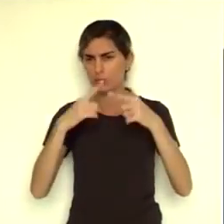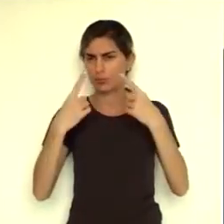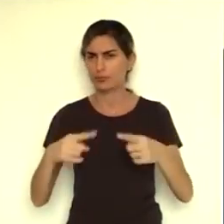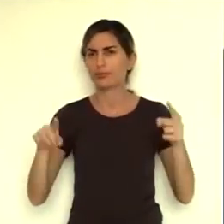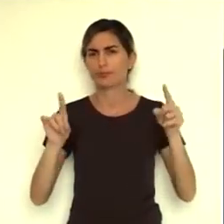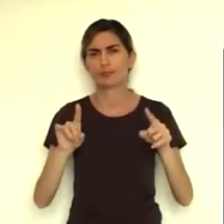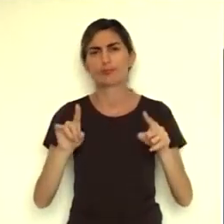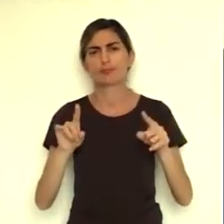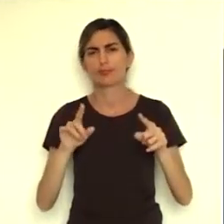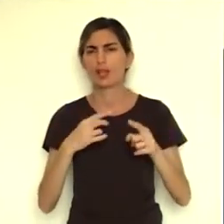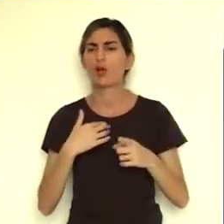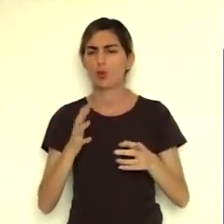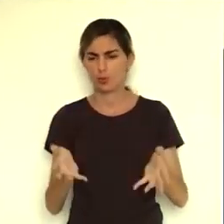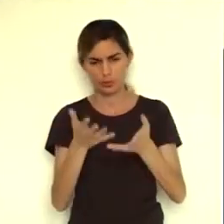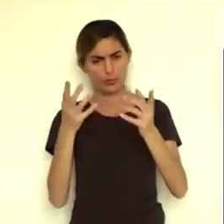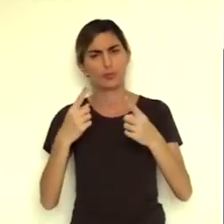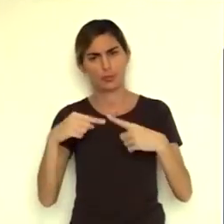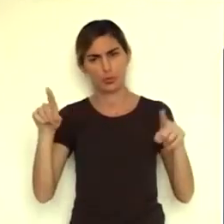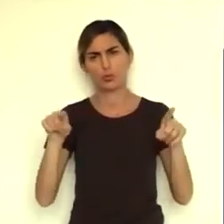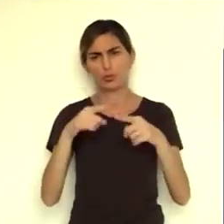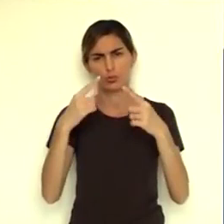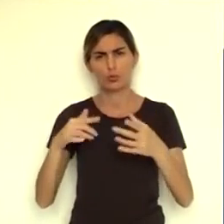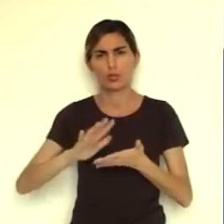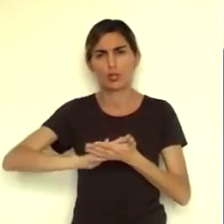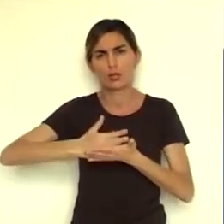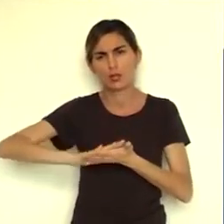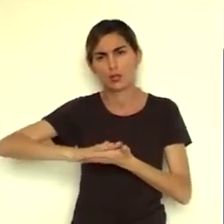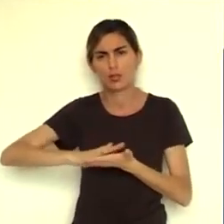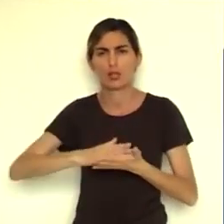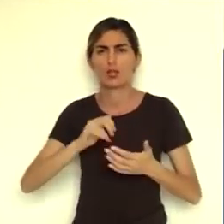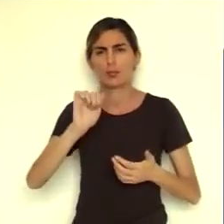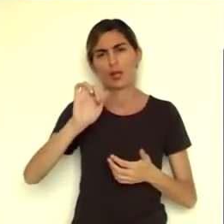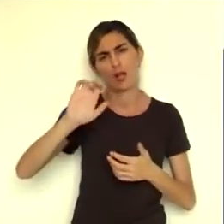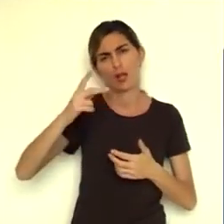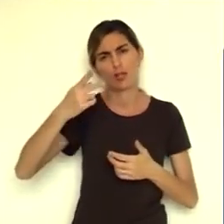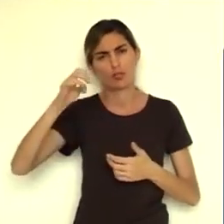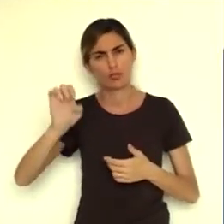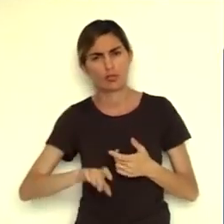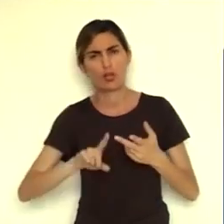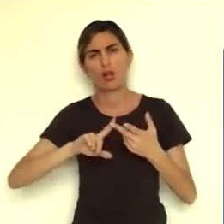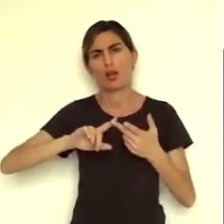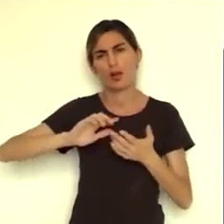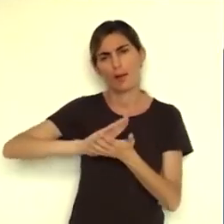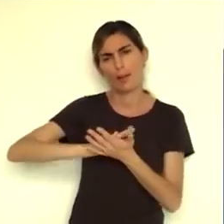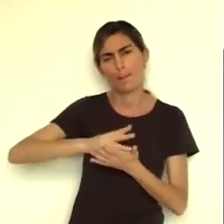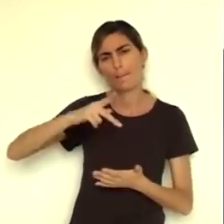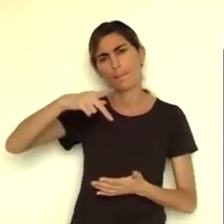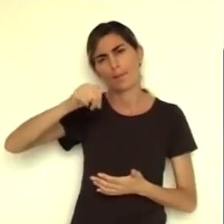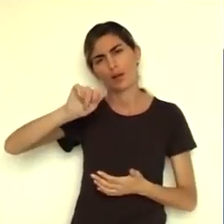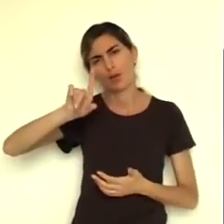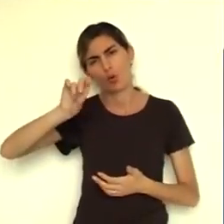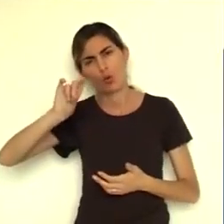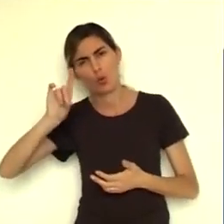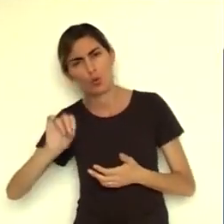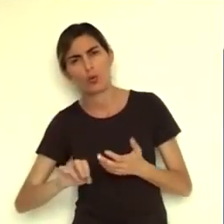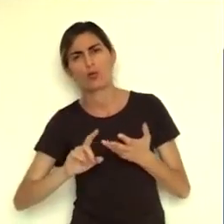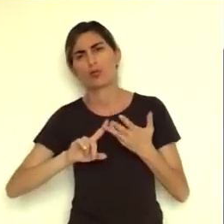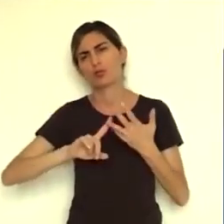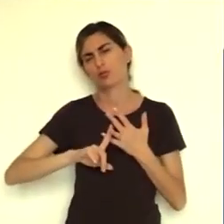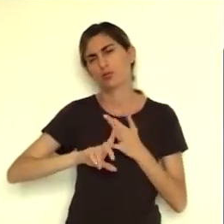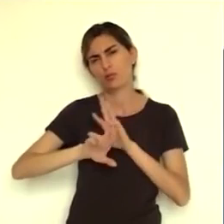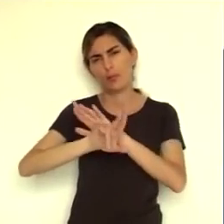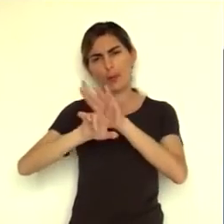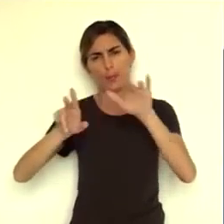né? A contribuição do samba, do axé, do carimbó, do pagode, enfim, que